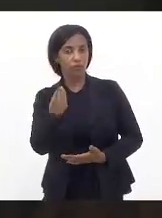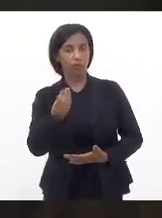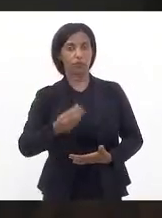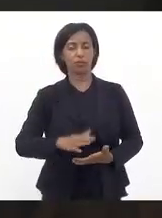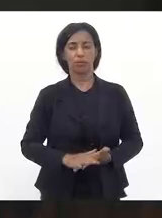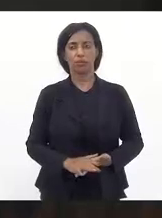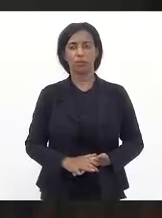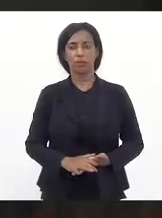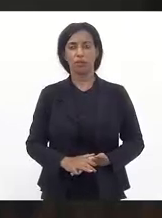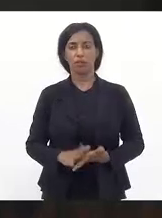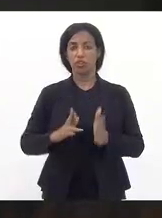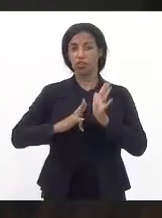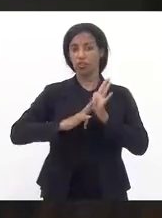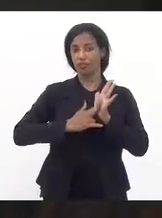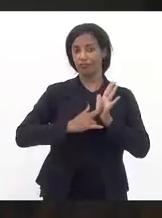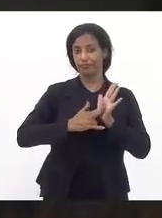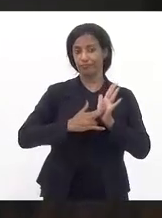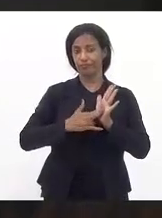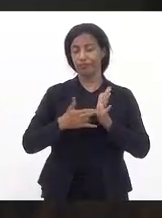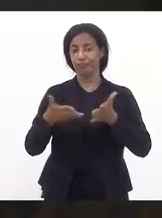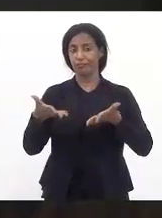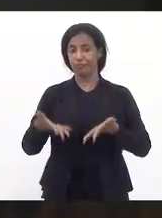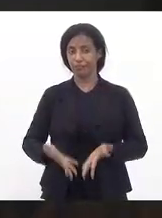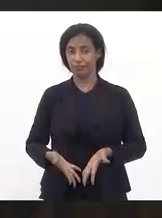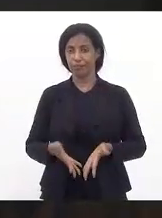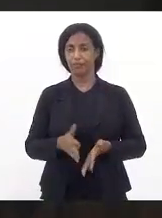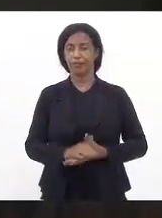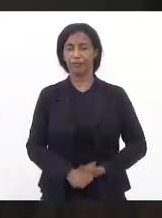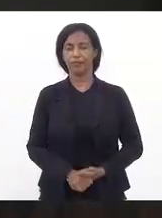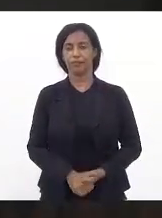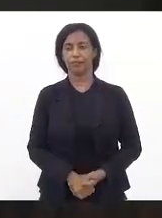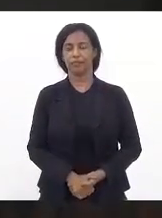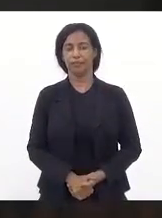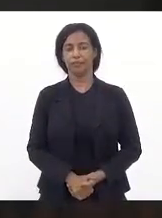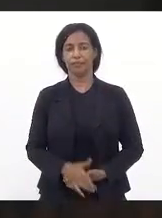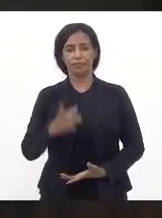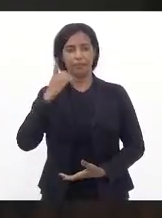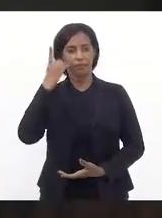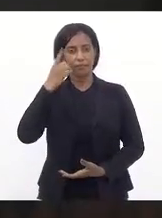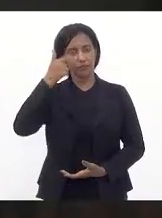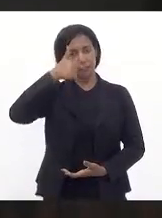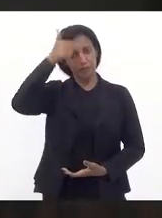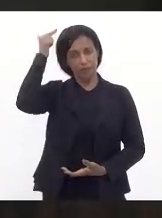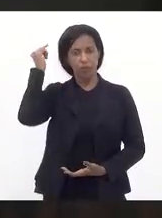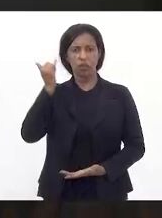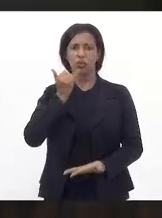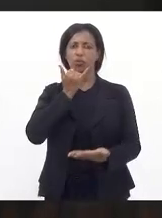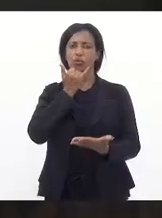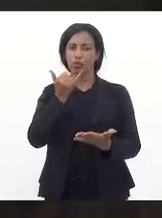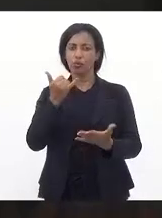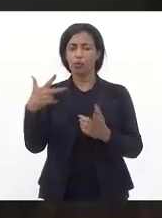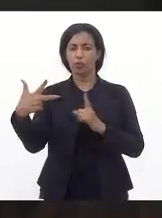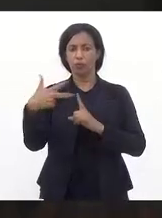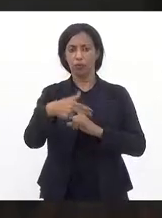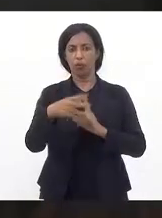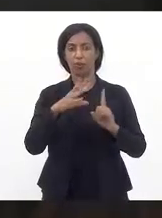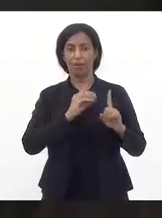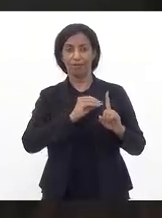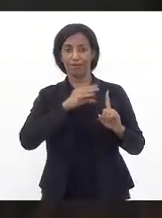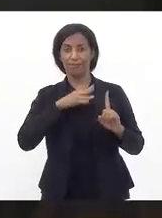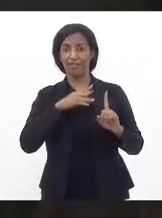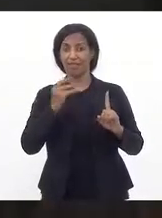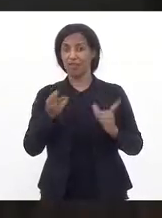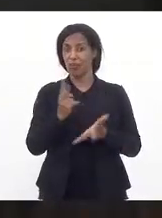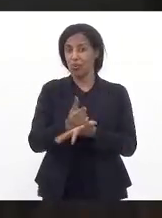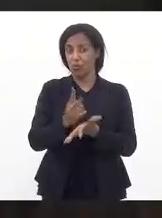questão de Regimento Interno aqui Deputado Luiz Paulo desculpa mas eu tive que cortar o microfone